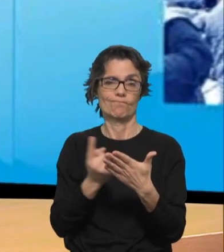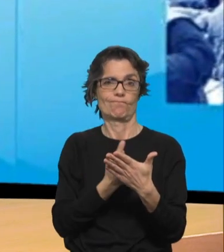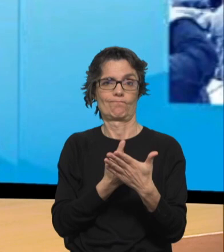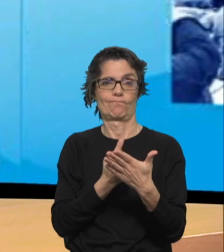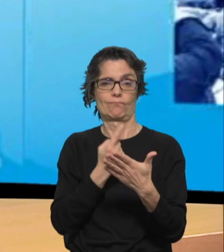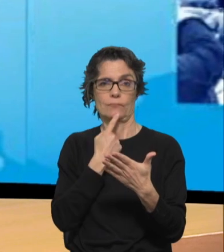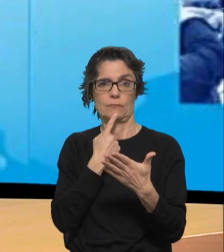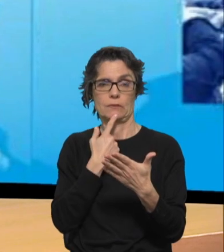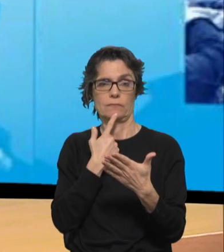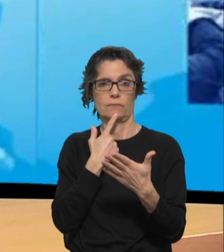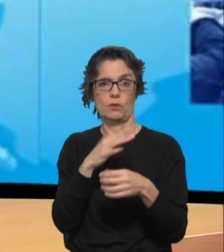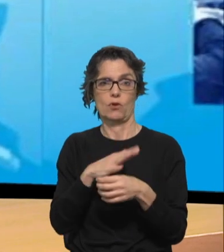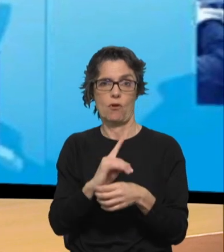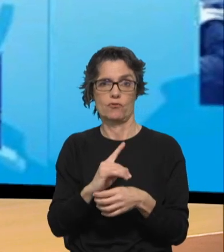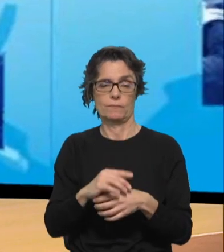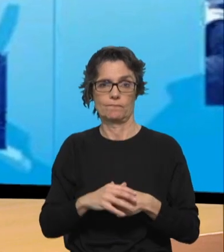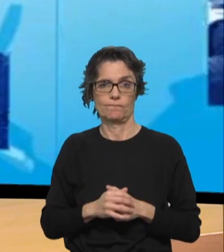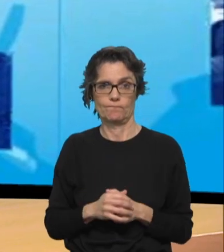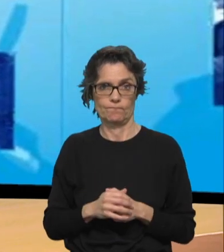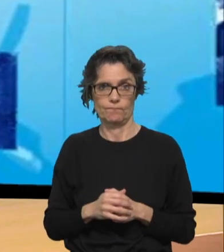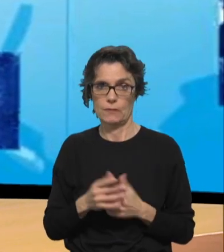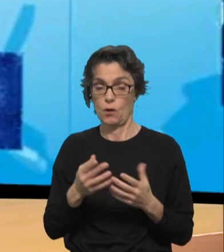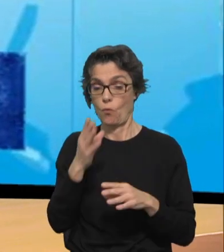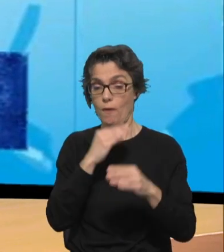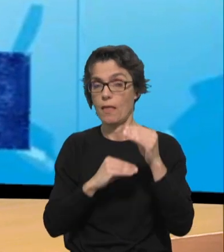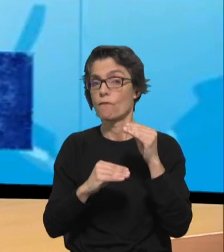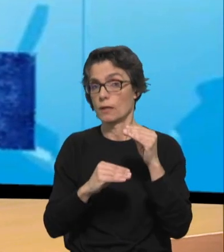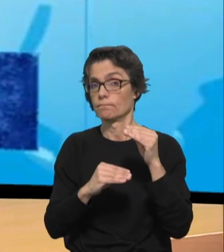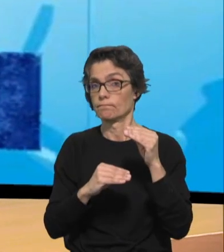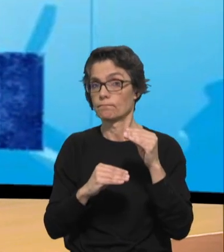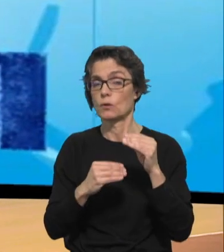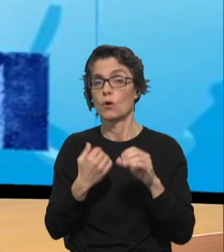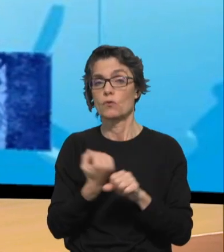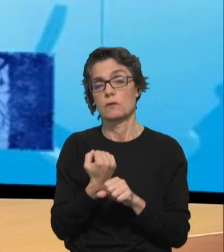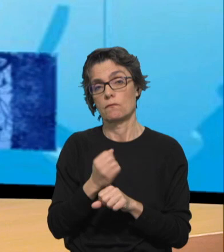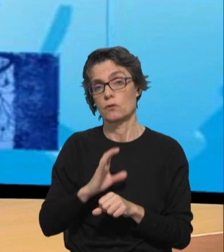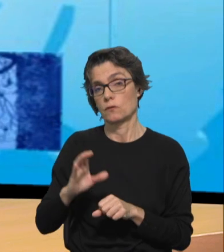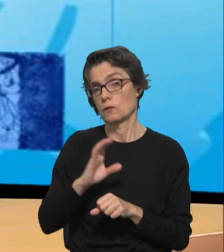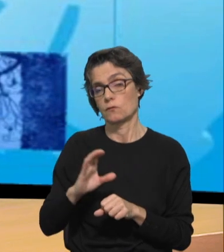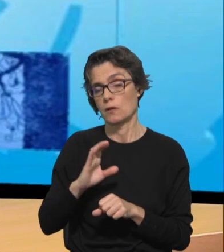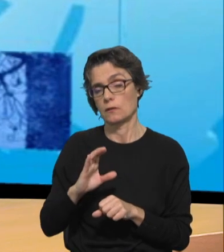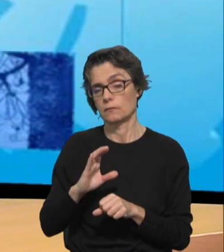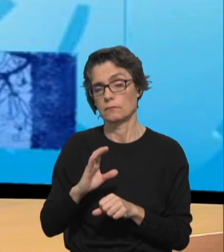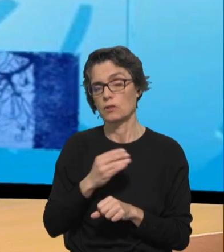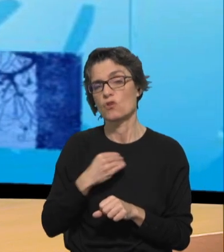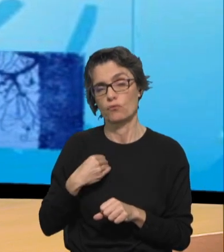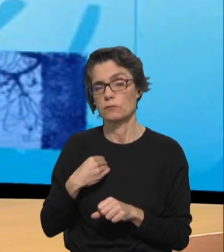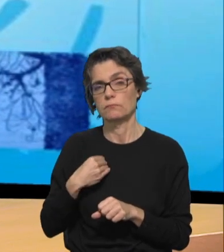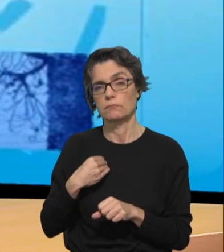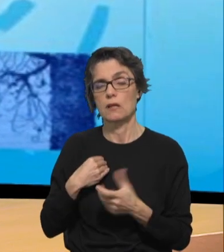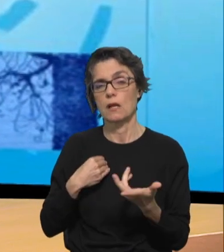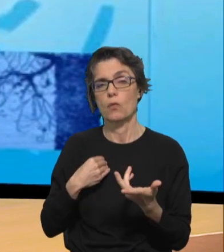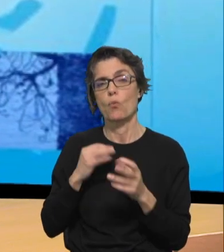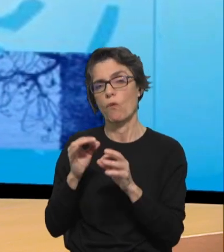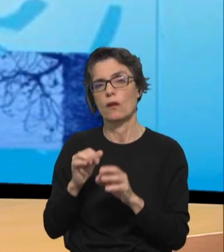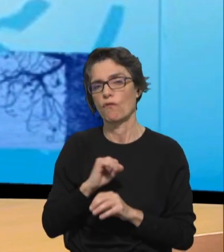em que estamos. E, se me permite a metáfora, eu diria que o Serviço Nacional de Saúde está nos cuidados intensivos, porque,